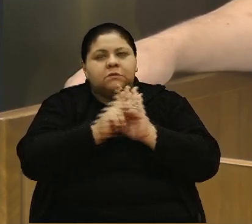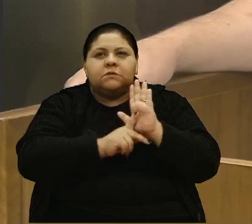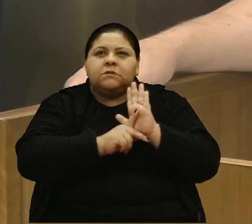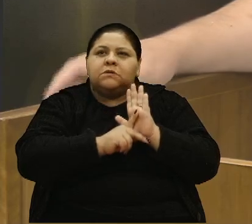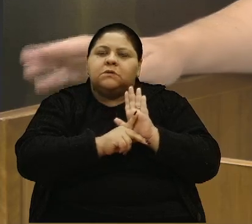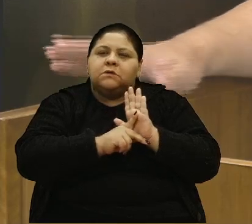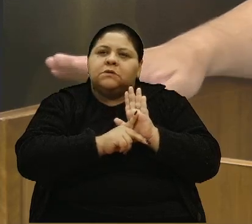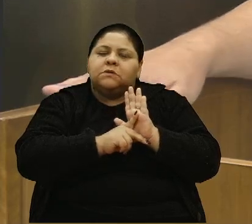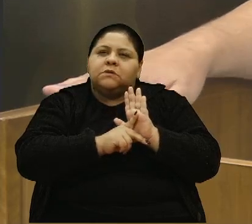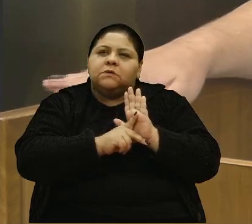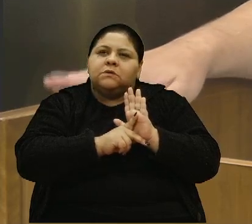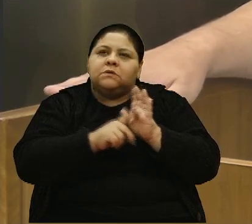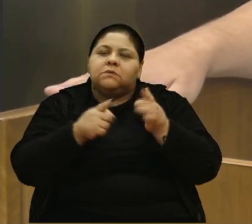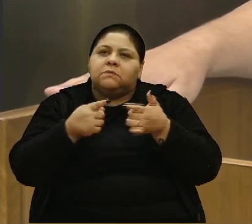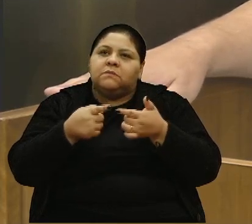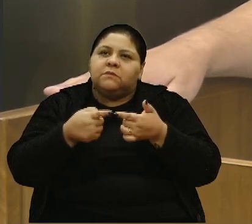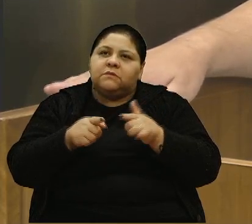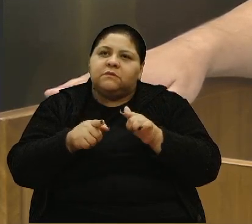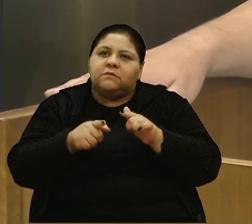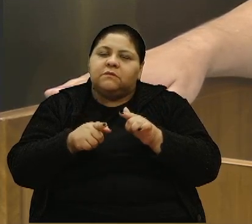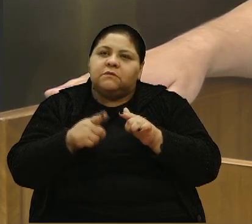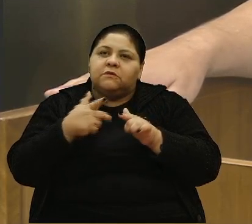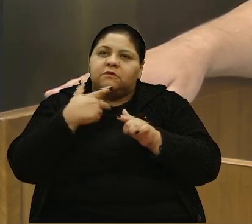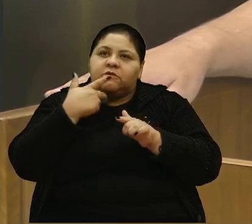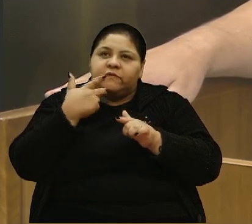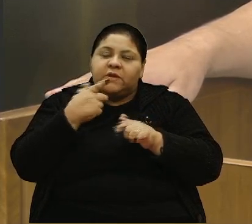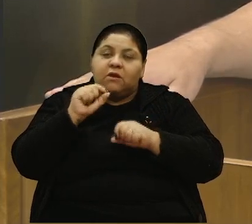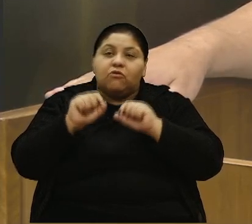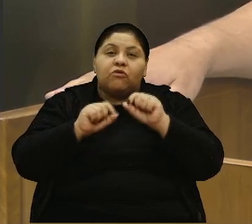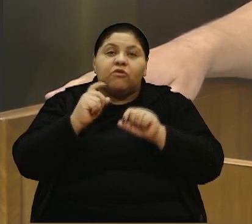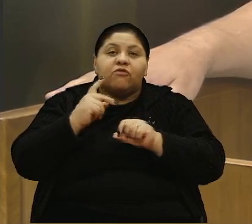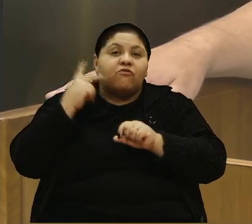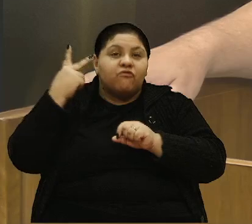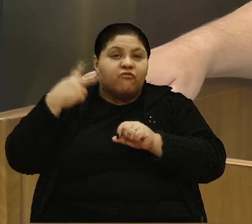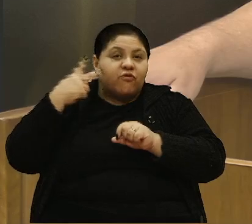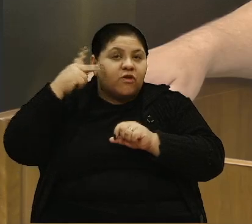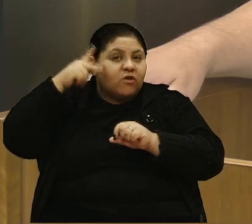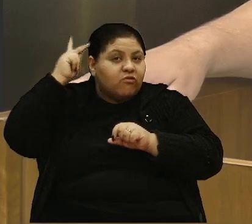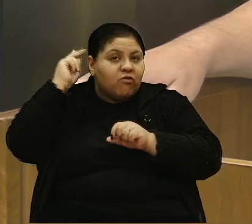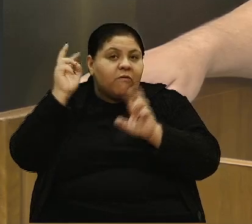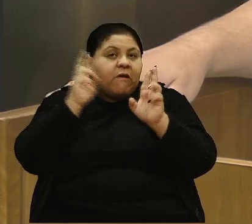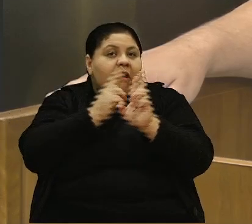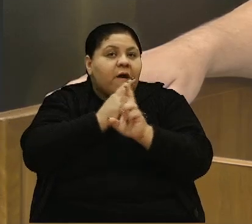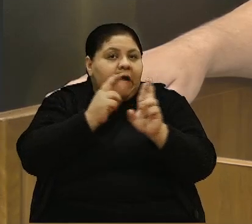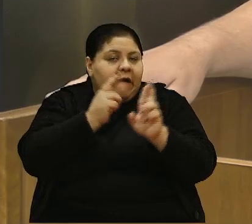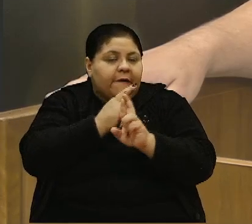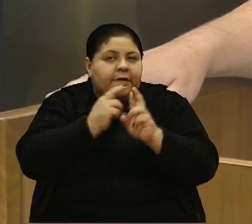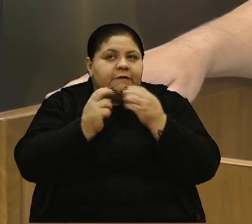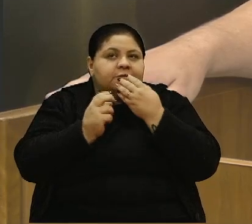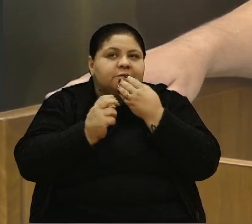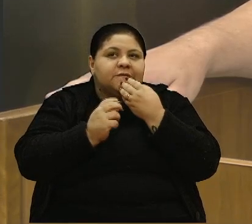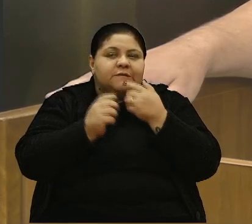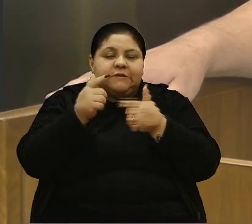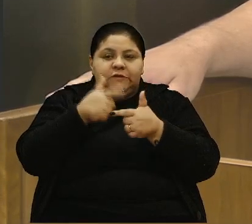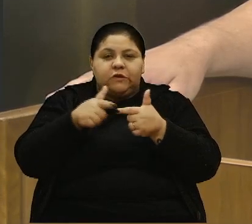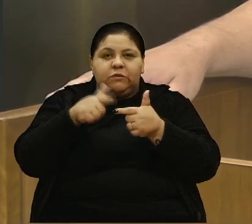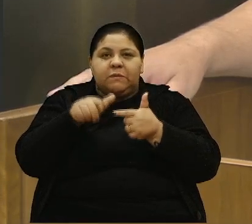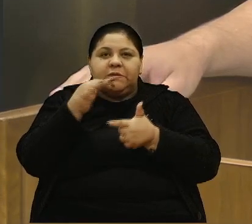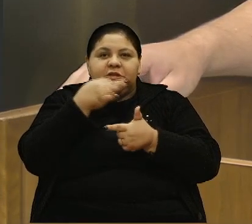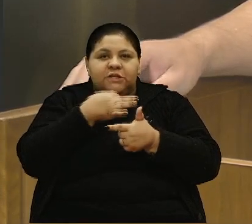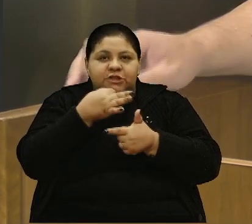macrodrenagem, mas eu quero falar antes sobre a fala do vereador Iago aqui, em relação aos problemas de